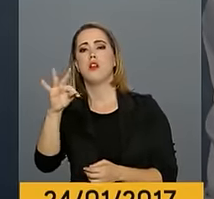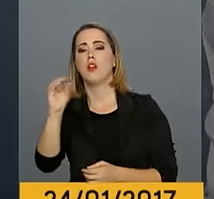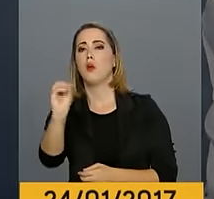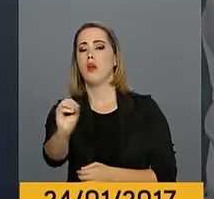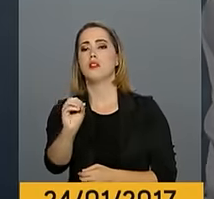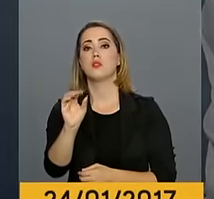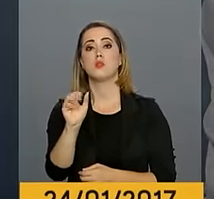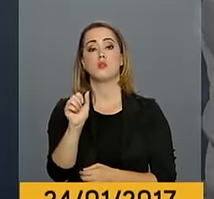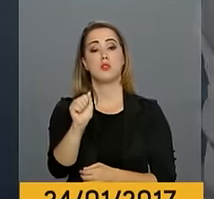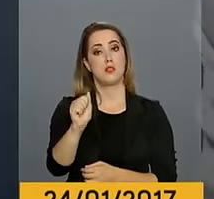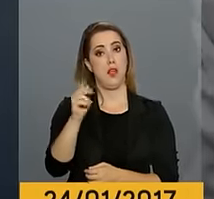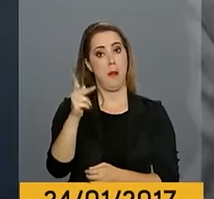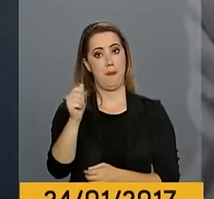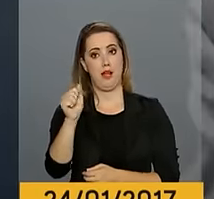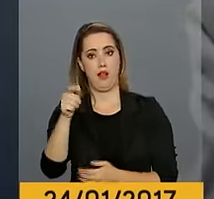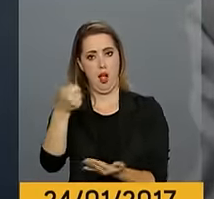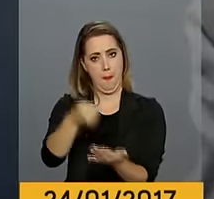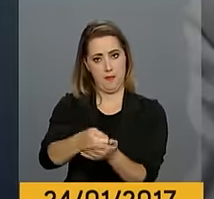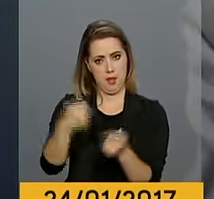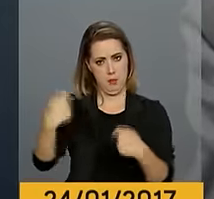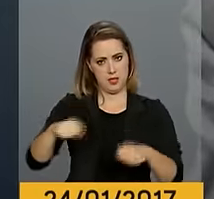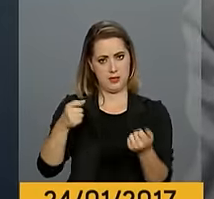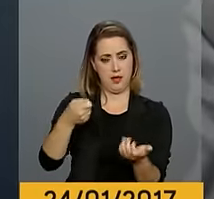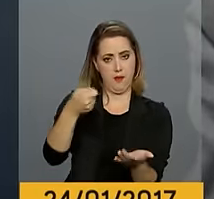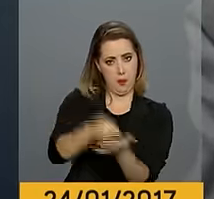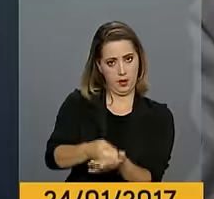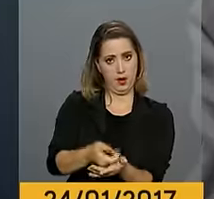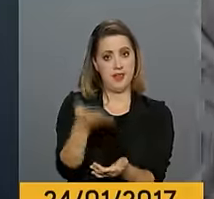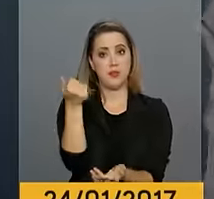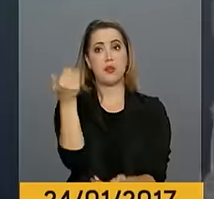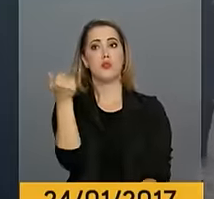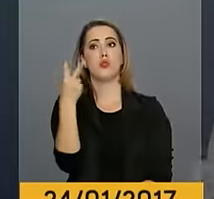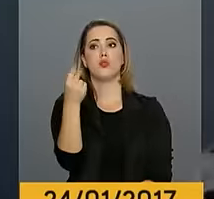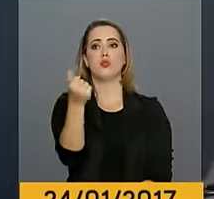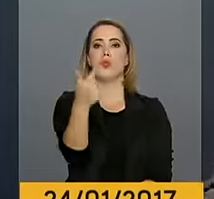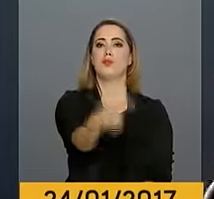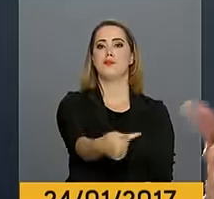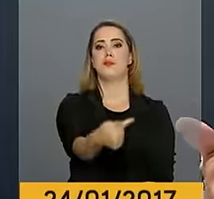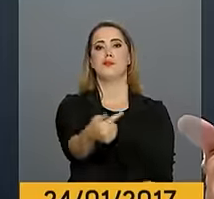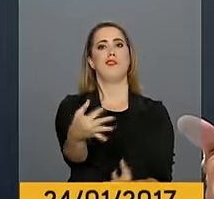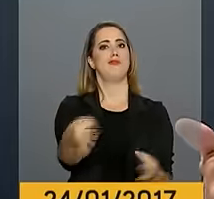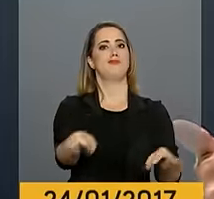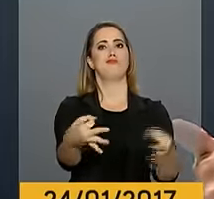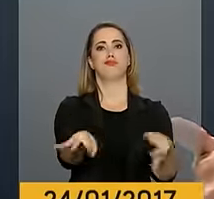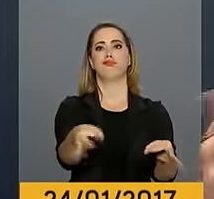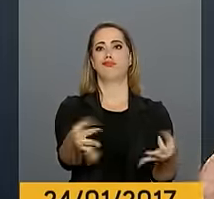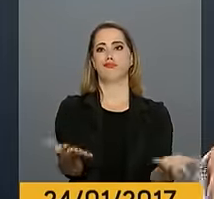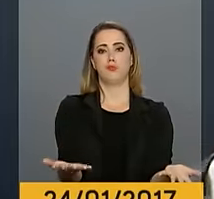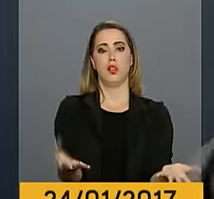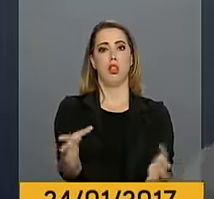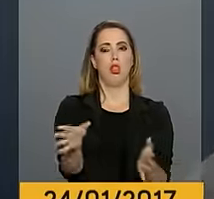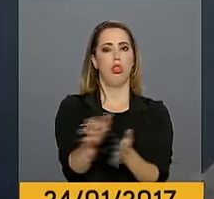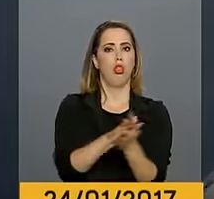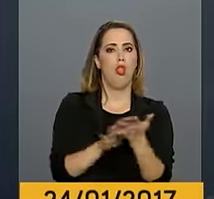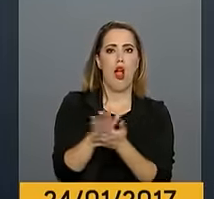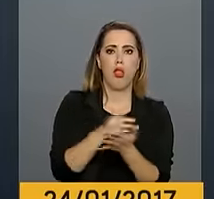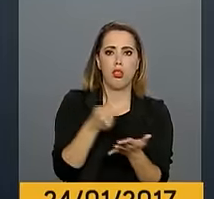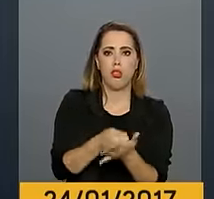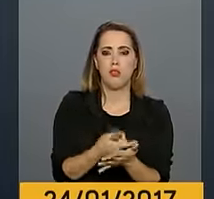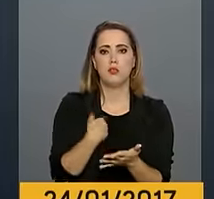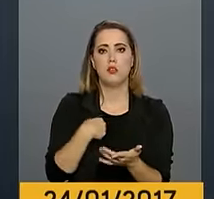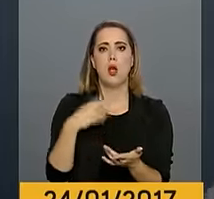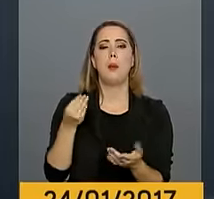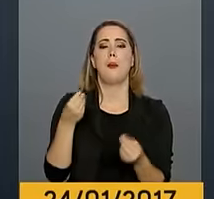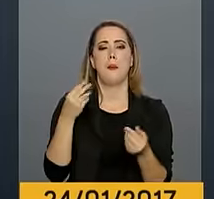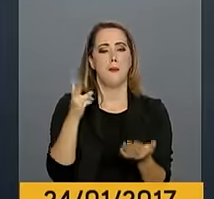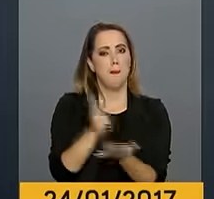não vêm sendo cumpridos, né? Pois nós chegamos lá e verificamos aquilo, até mesmo as emendas parlamentares, as chamadas até emendas